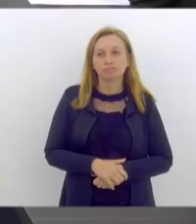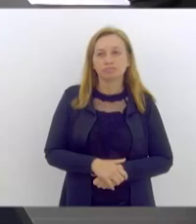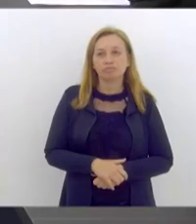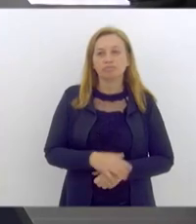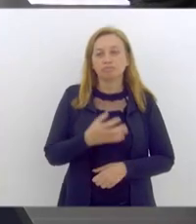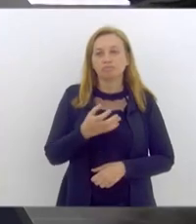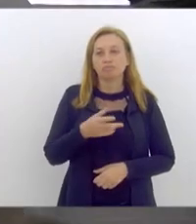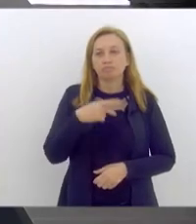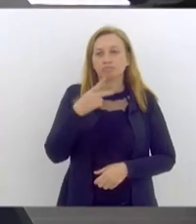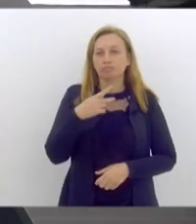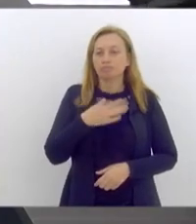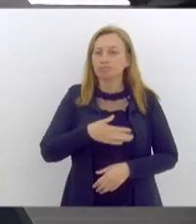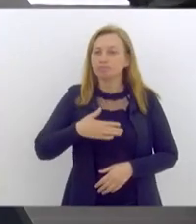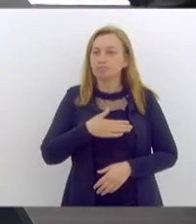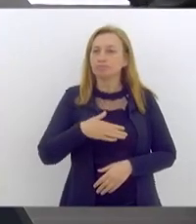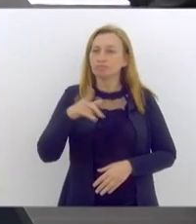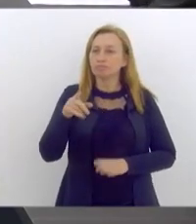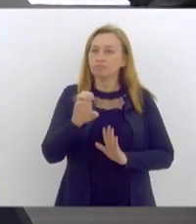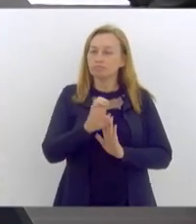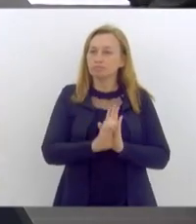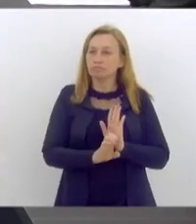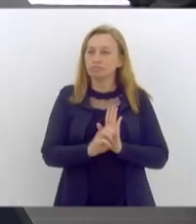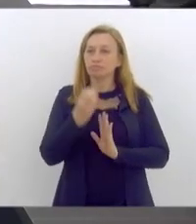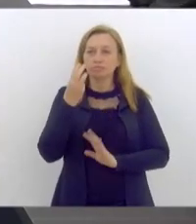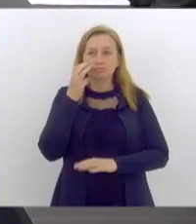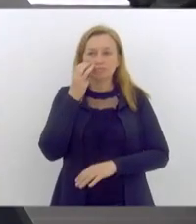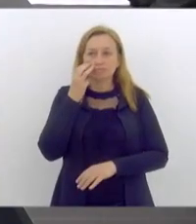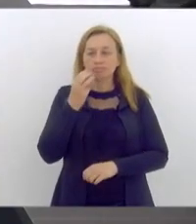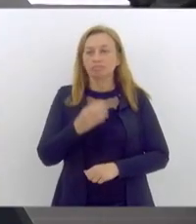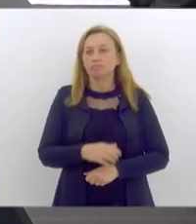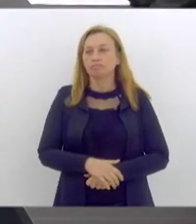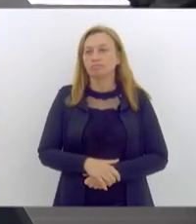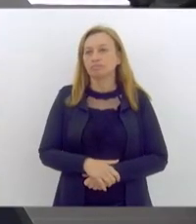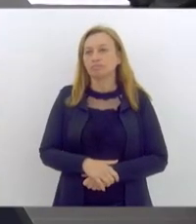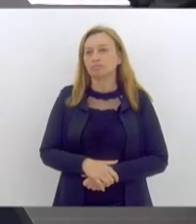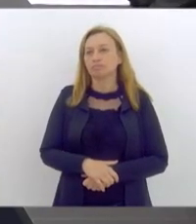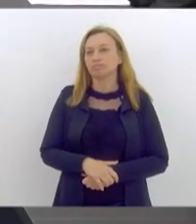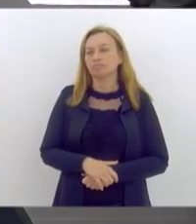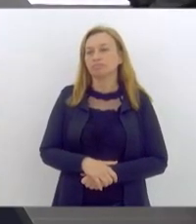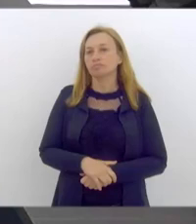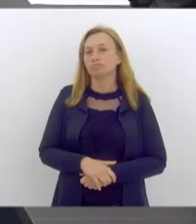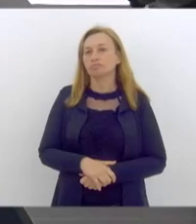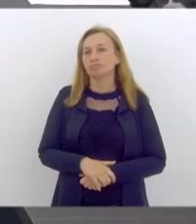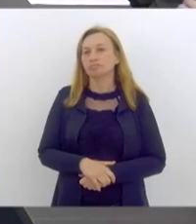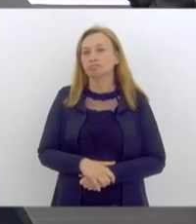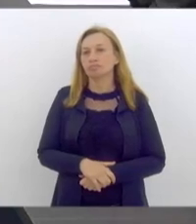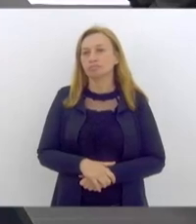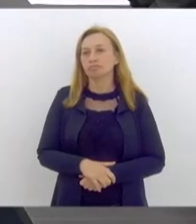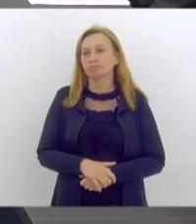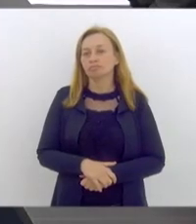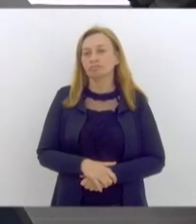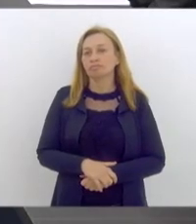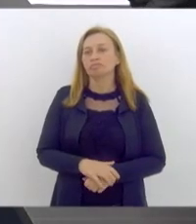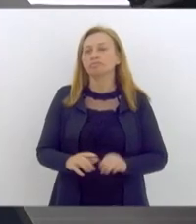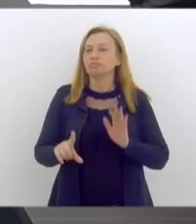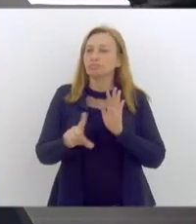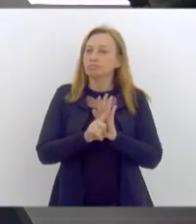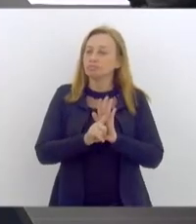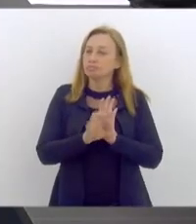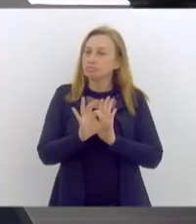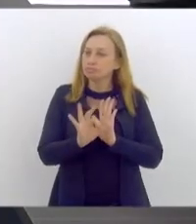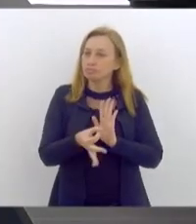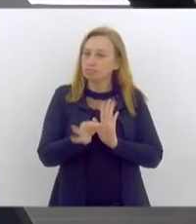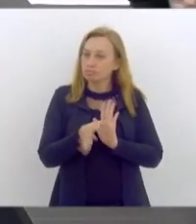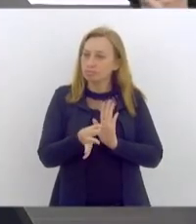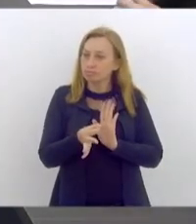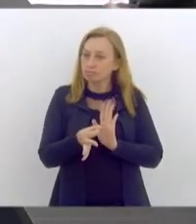Eu gostei dessa emenda do valdeck e o valdec tem uma lei específica por